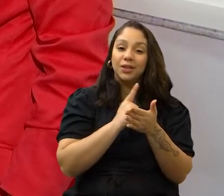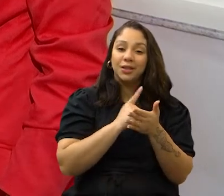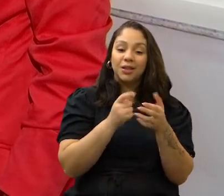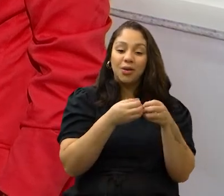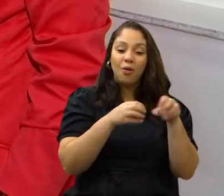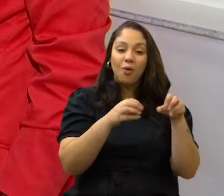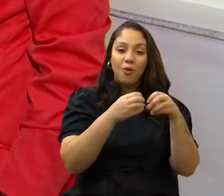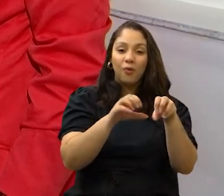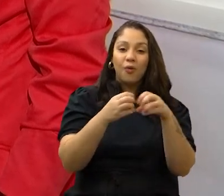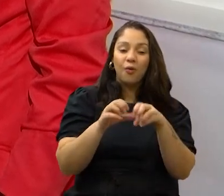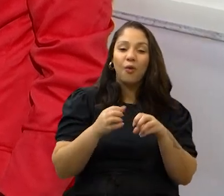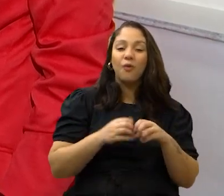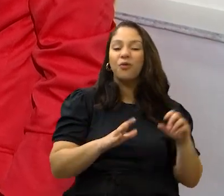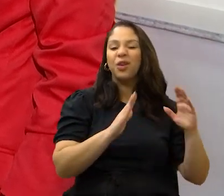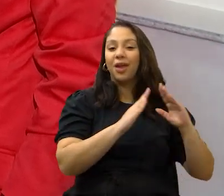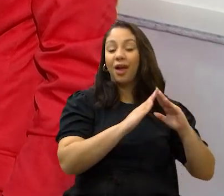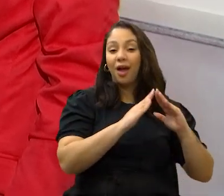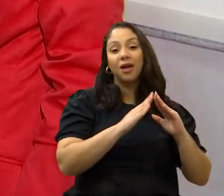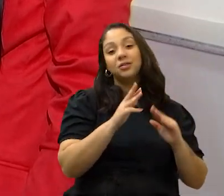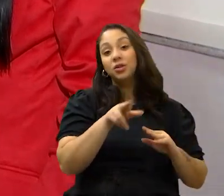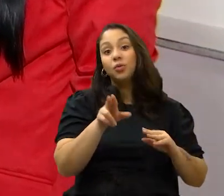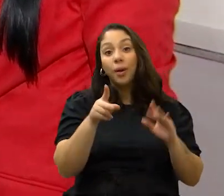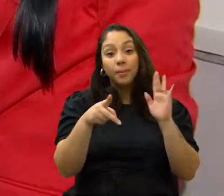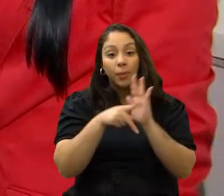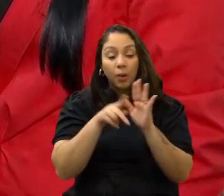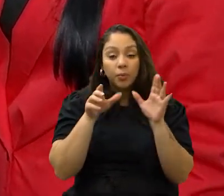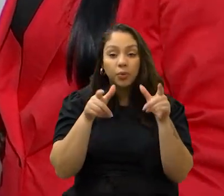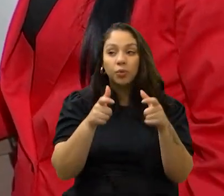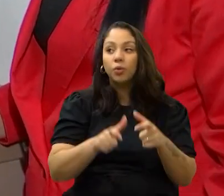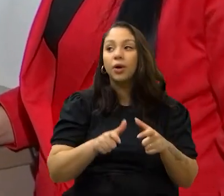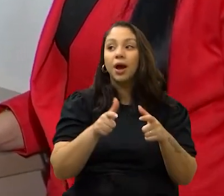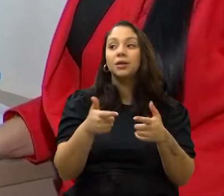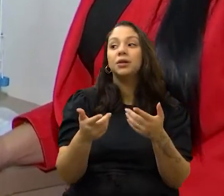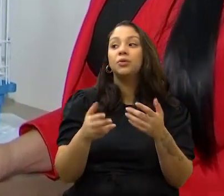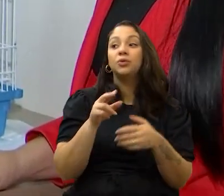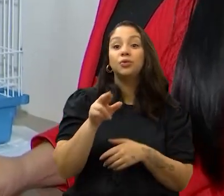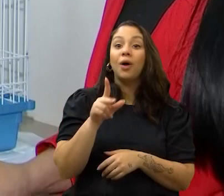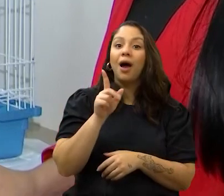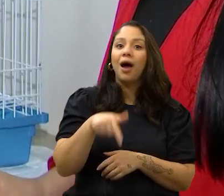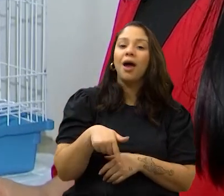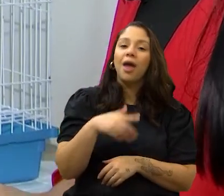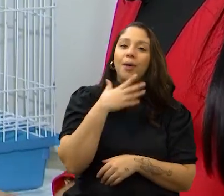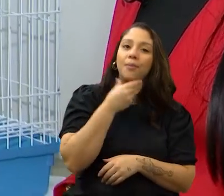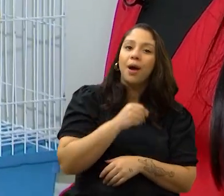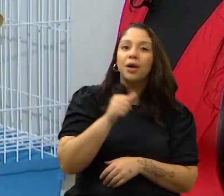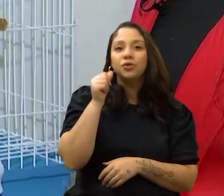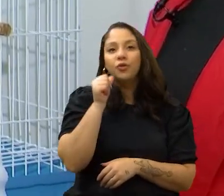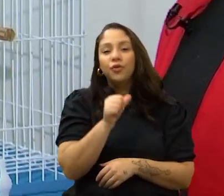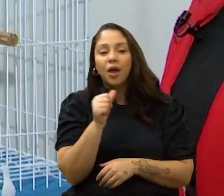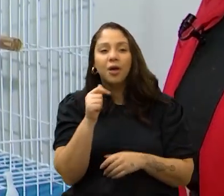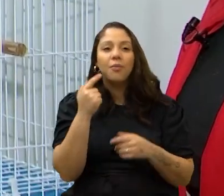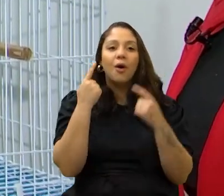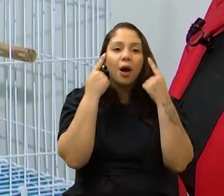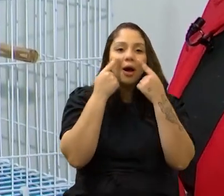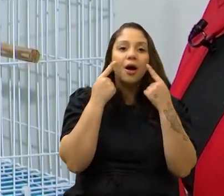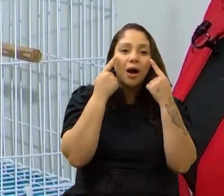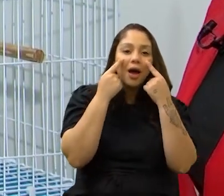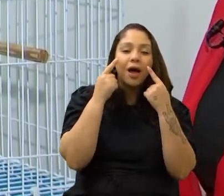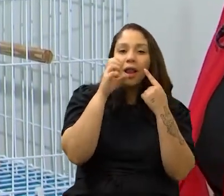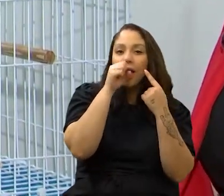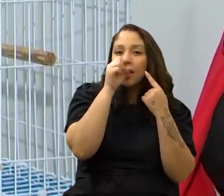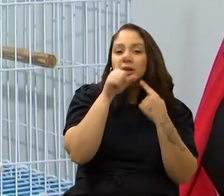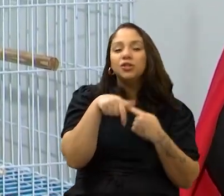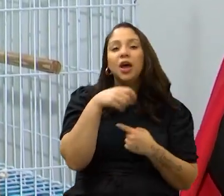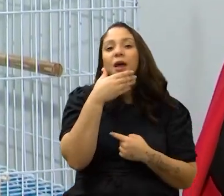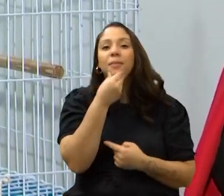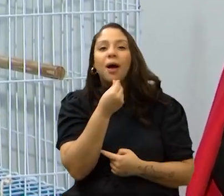de quintal. Então já não justifica mais a bochecha ser muito vermelhinha, necessariamente ser macho. Cantar,